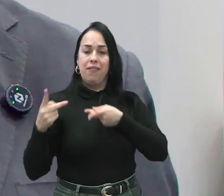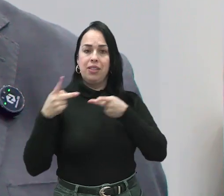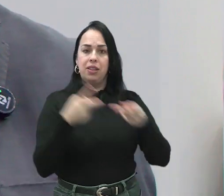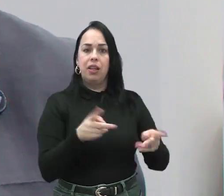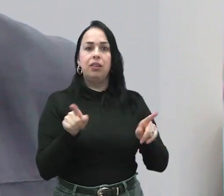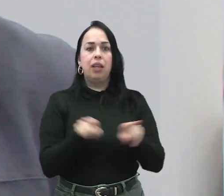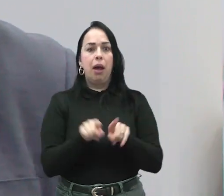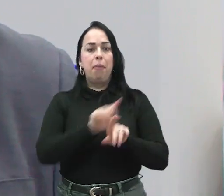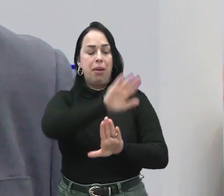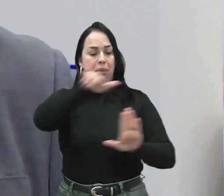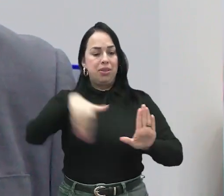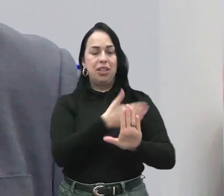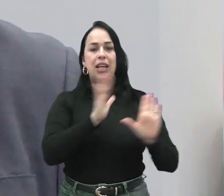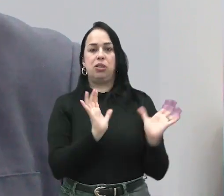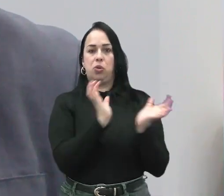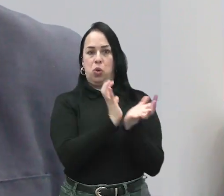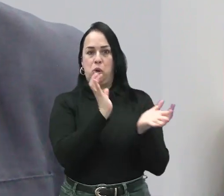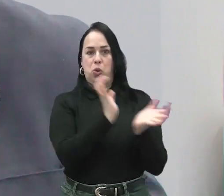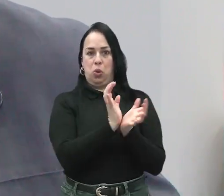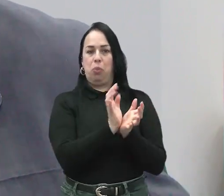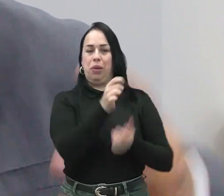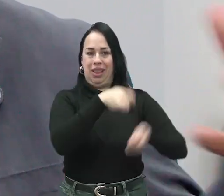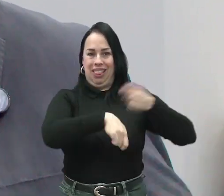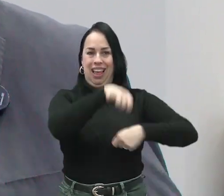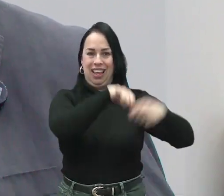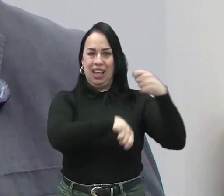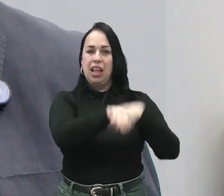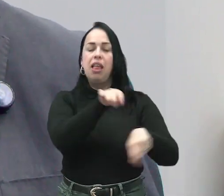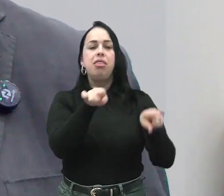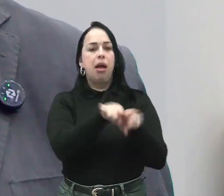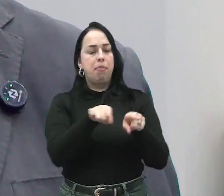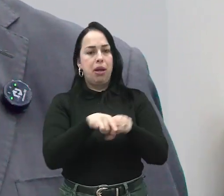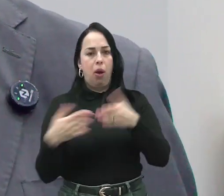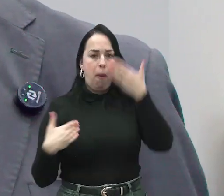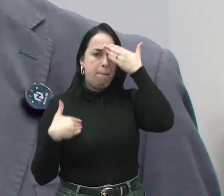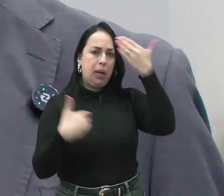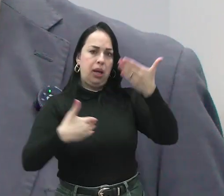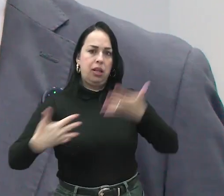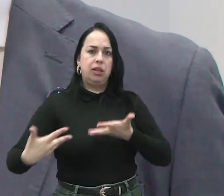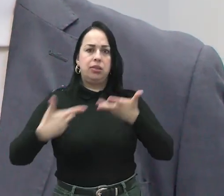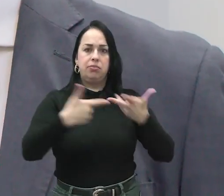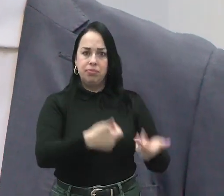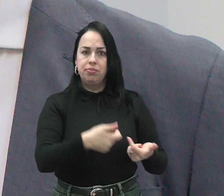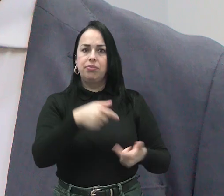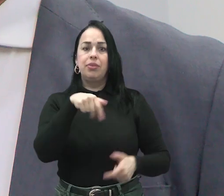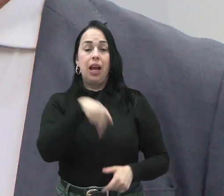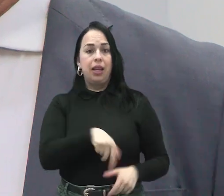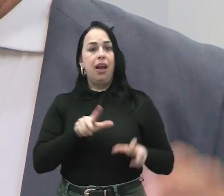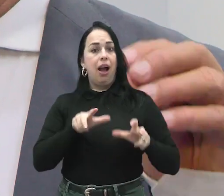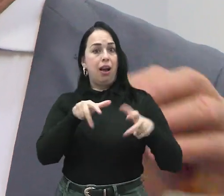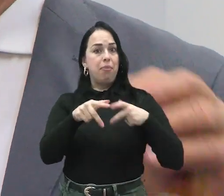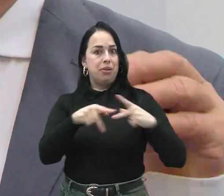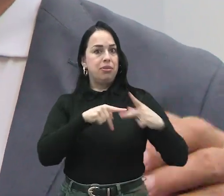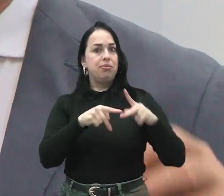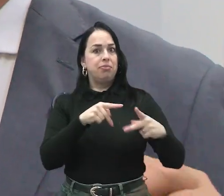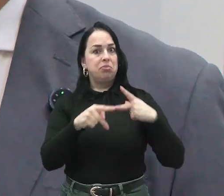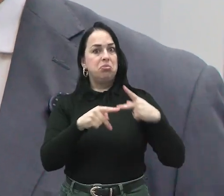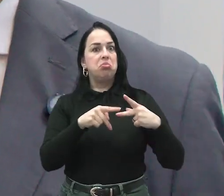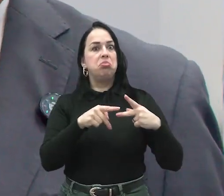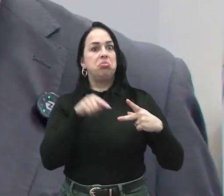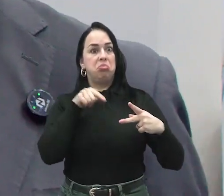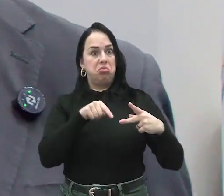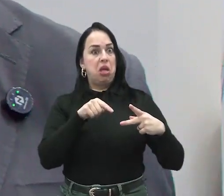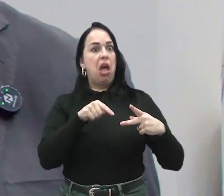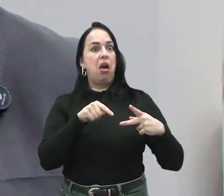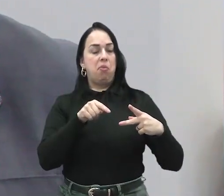abriu esse espaço do intercâmbio, e toda a sua equipe, toda a parte técnica, administrativa da casa, mas dizer que a Câmara